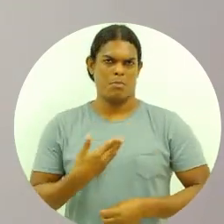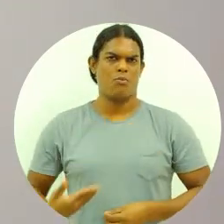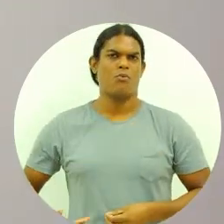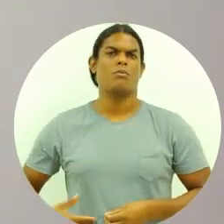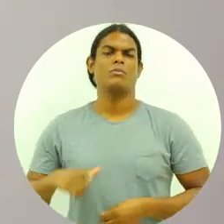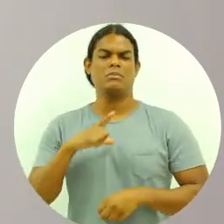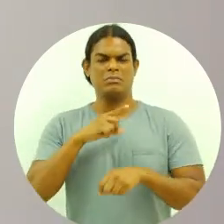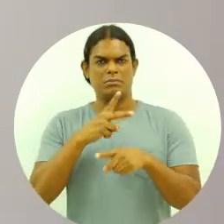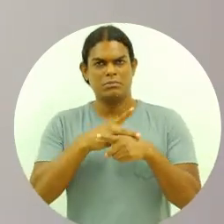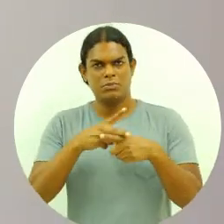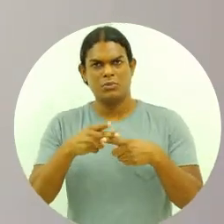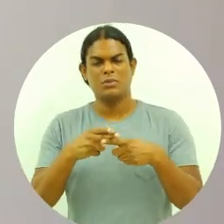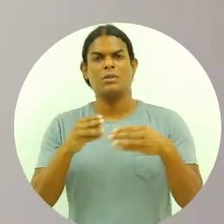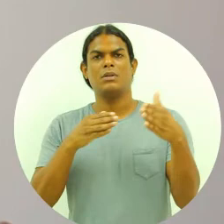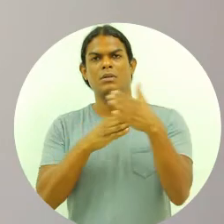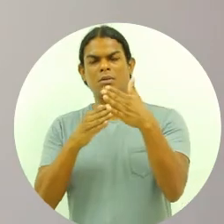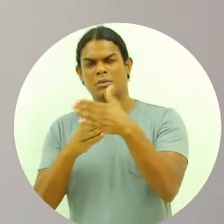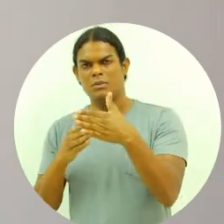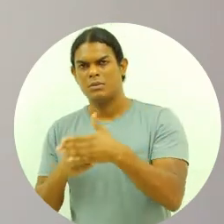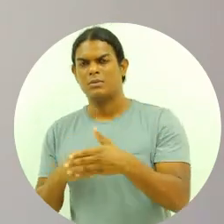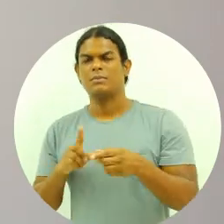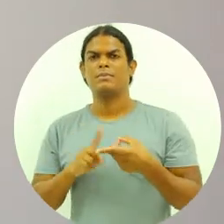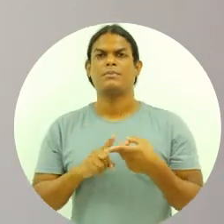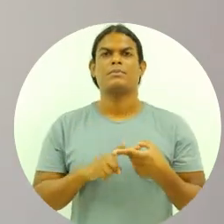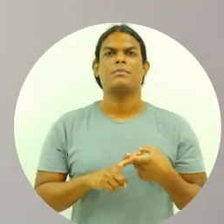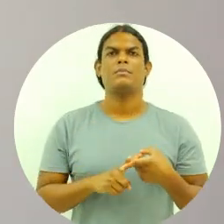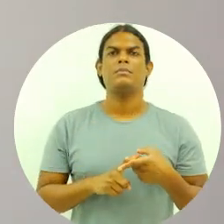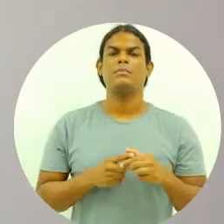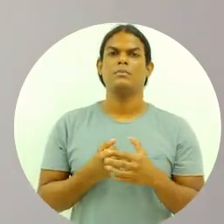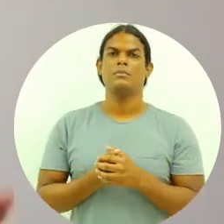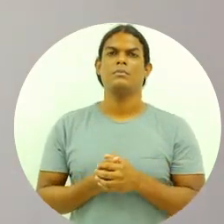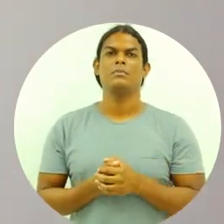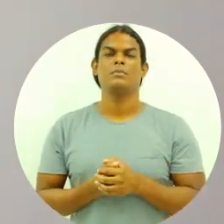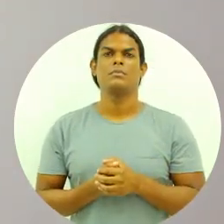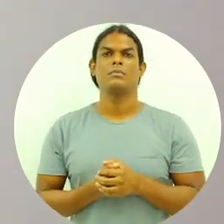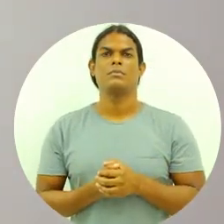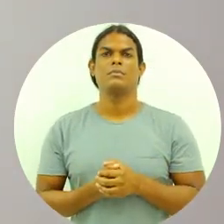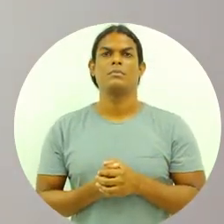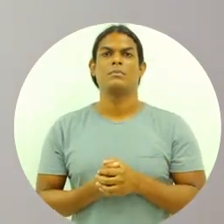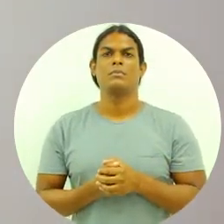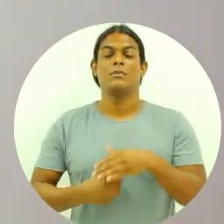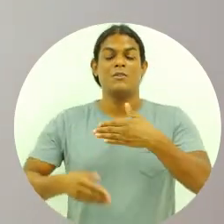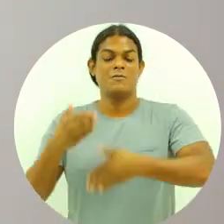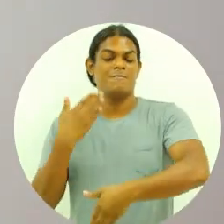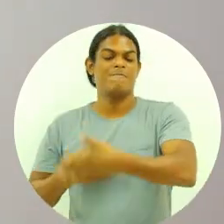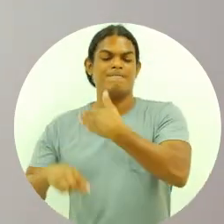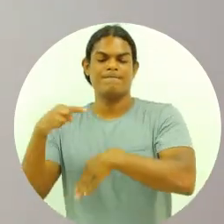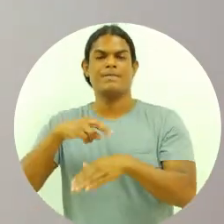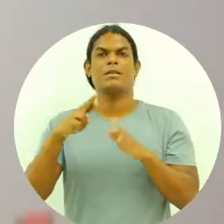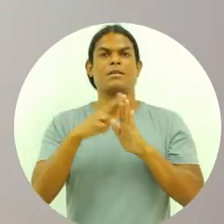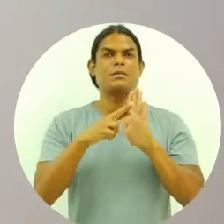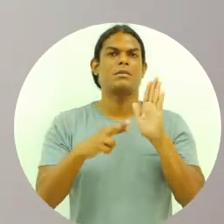limitações decorrentes desse estabelecimento de regras e princípios para